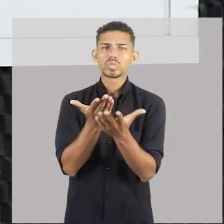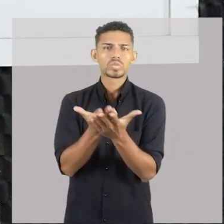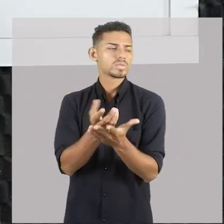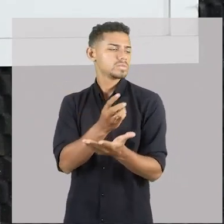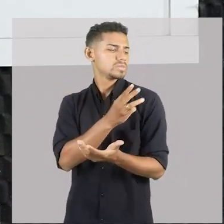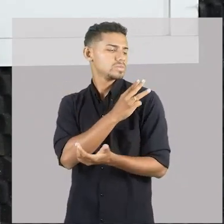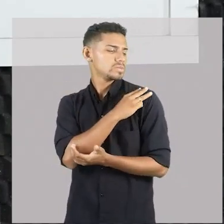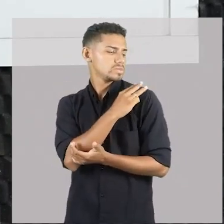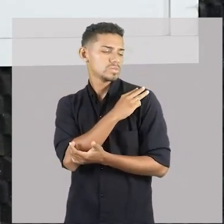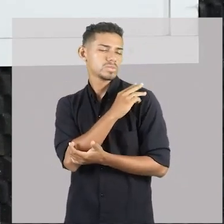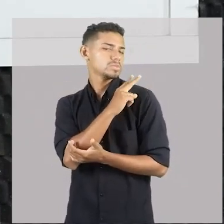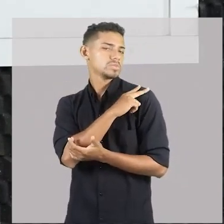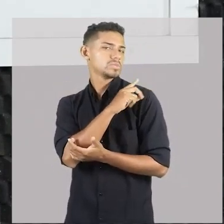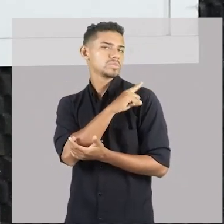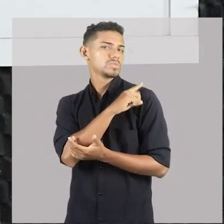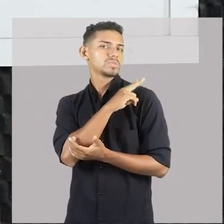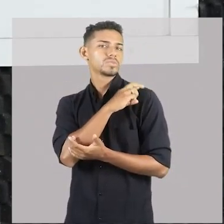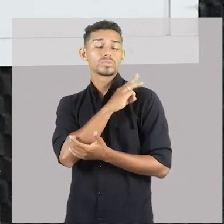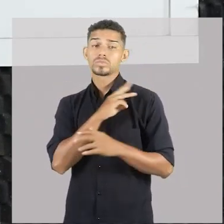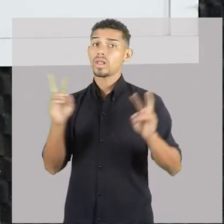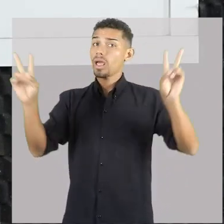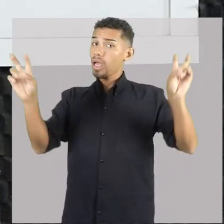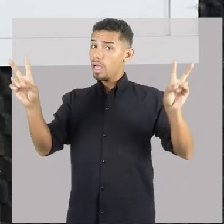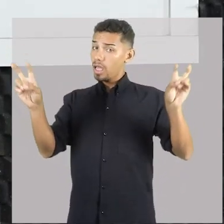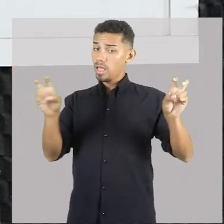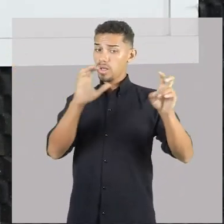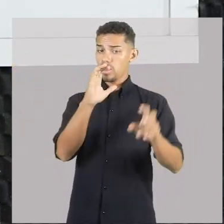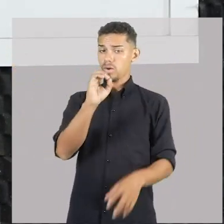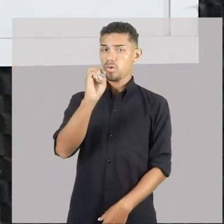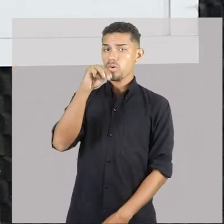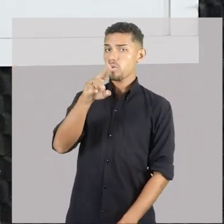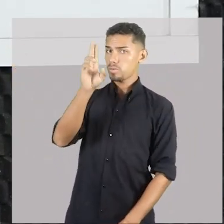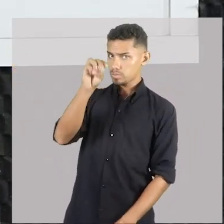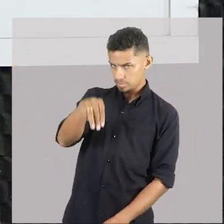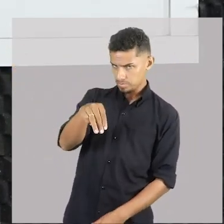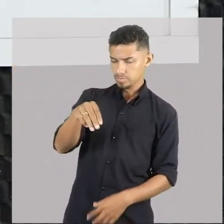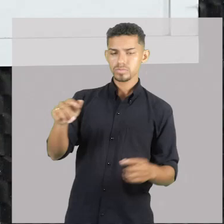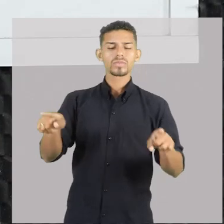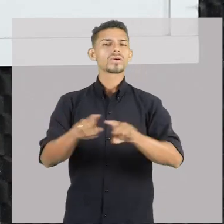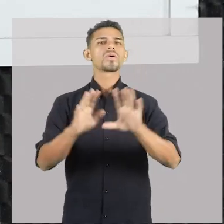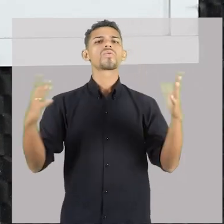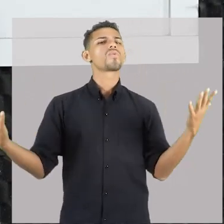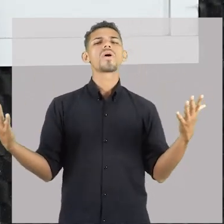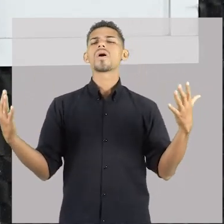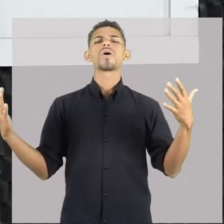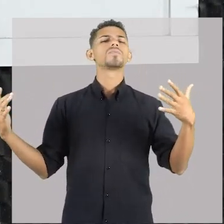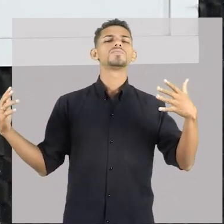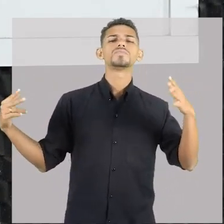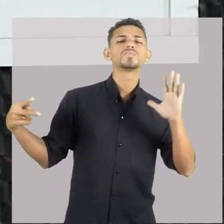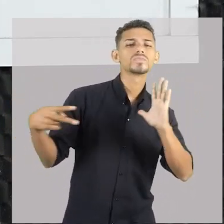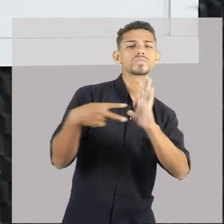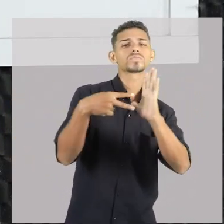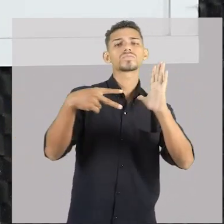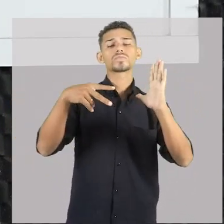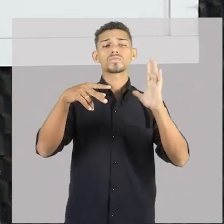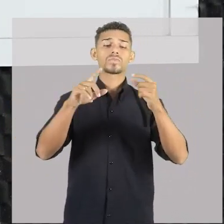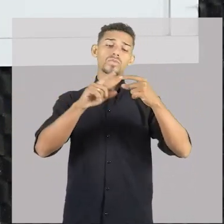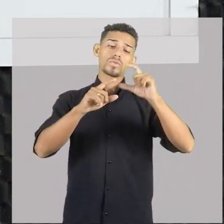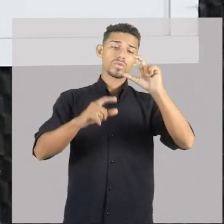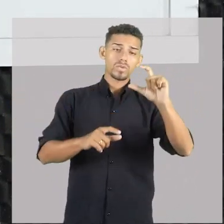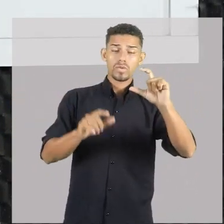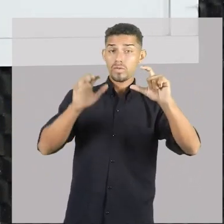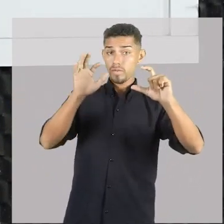com muita ênfase. Se estuda mais as correntes contínuas. Quais são as fontes de corrente contínua? Pilhas